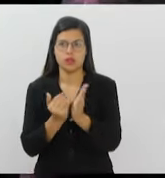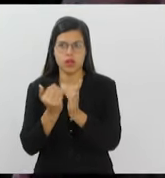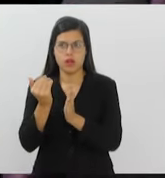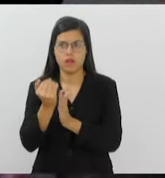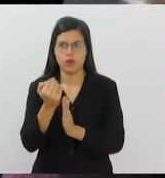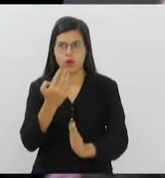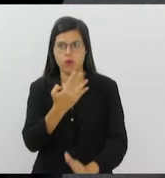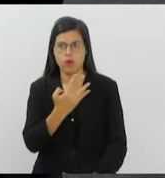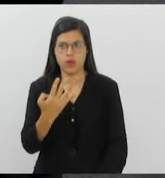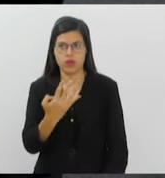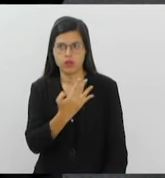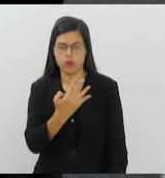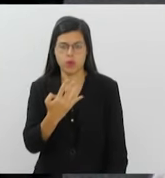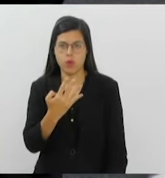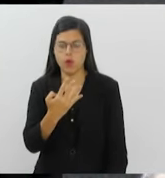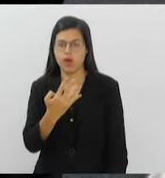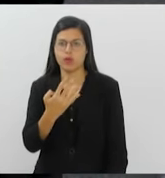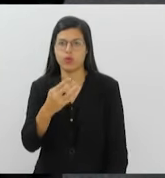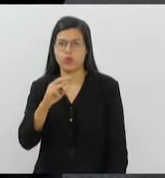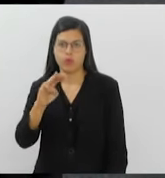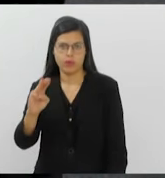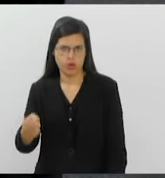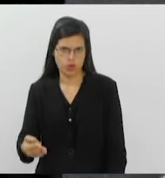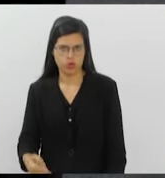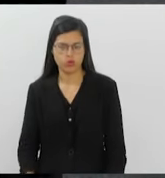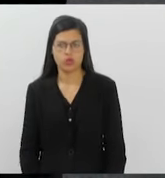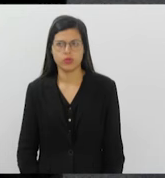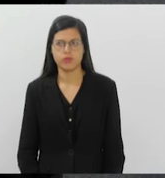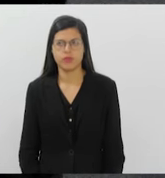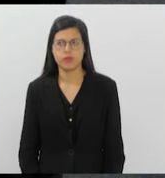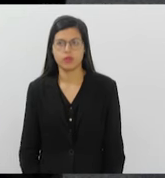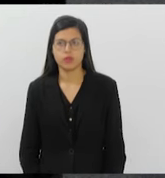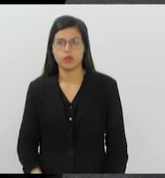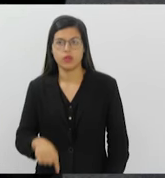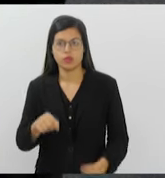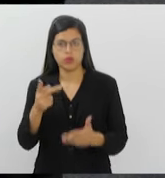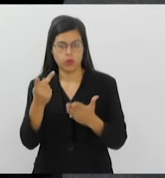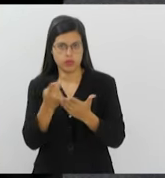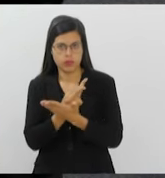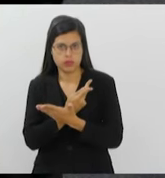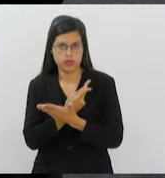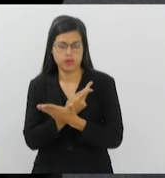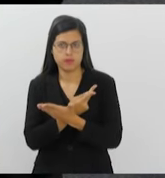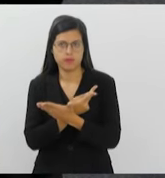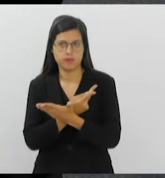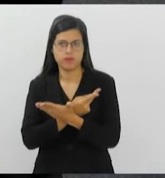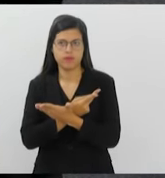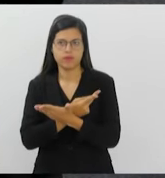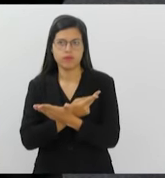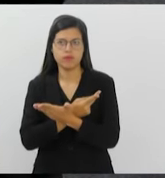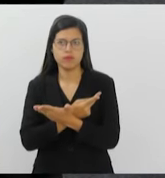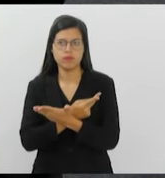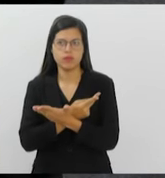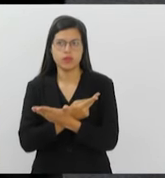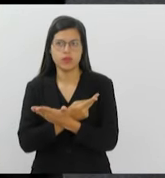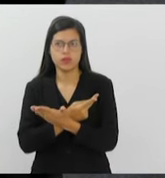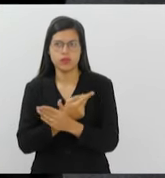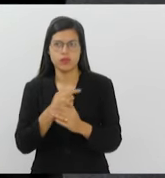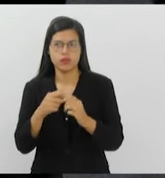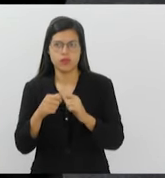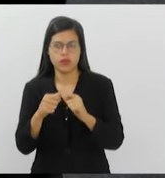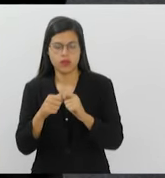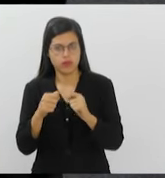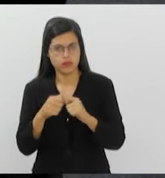44 milhões de metros cúbicos dia. Isto acontecendo, será gerada uma